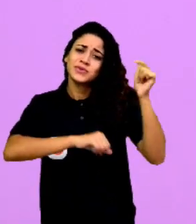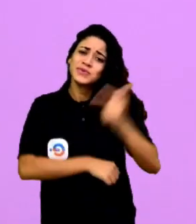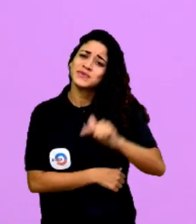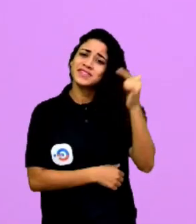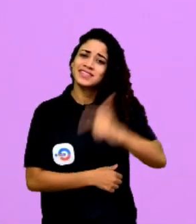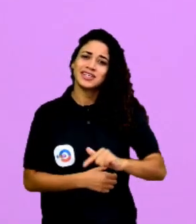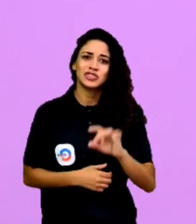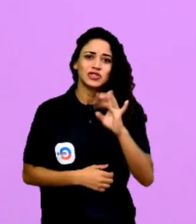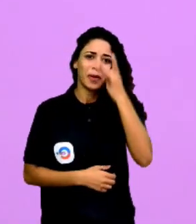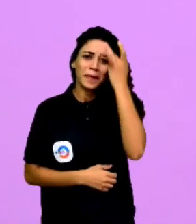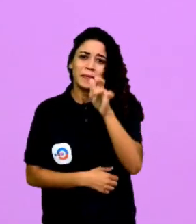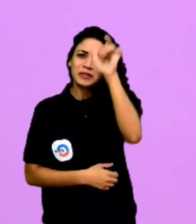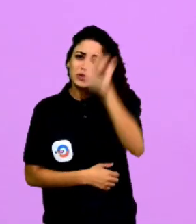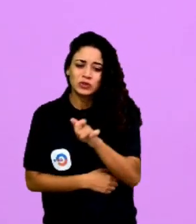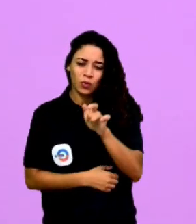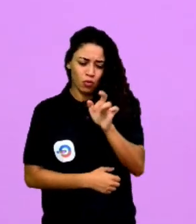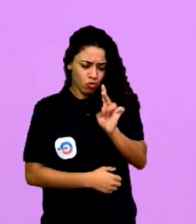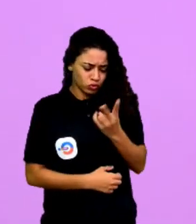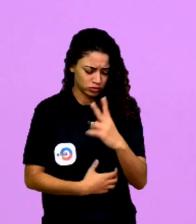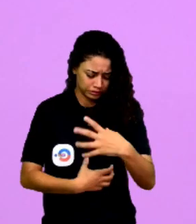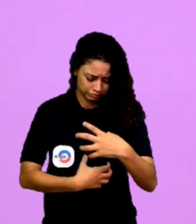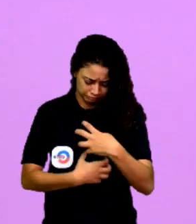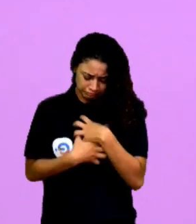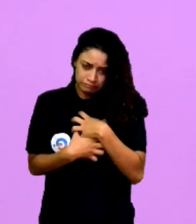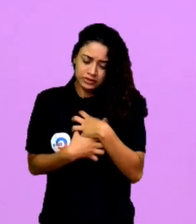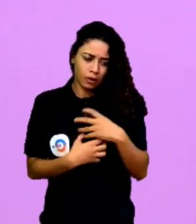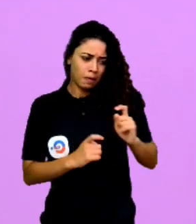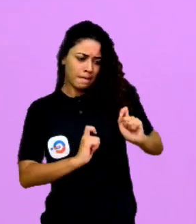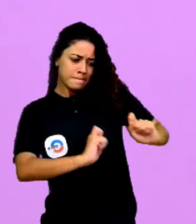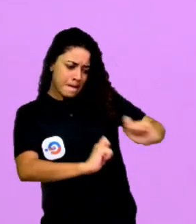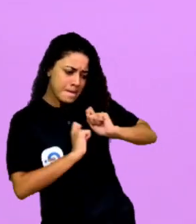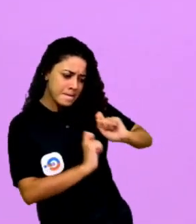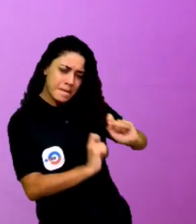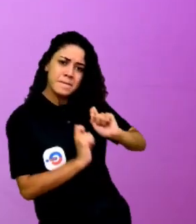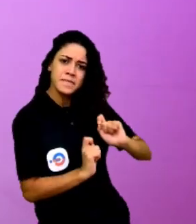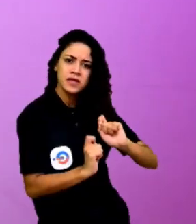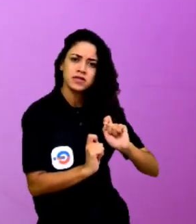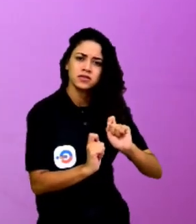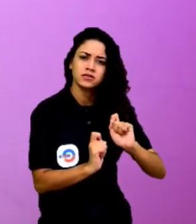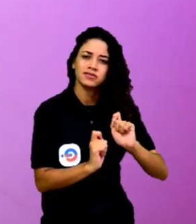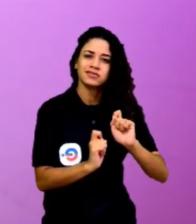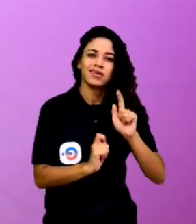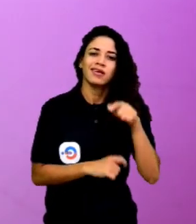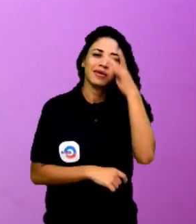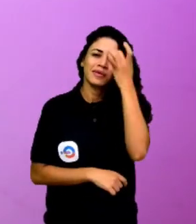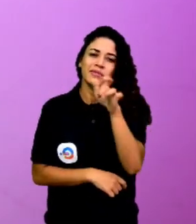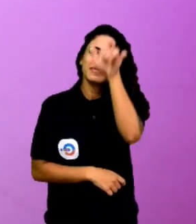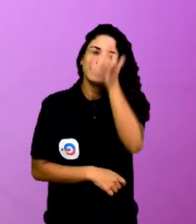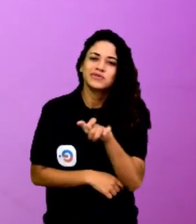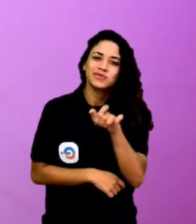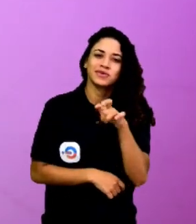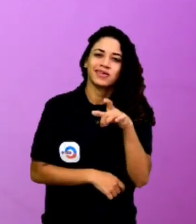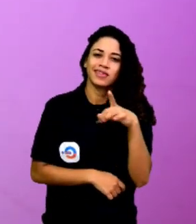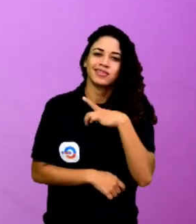realmente quem continua sentindo essa pressão e essa impressão é quem talvez tenha as